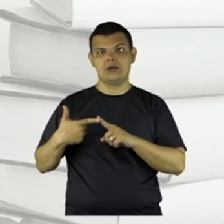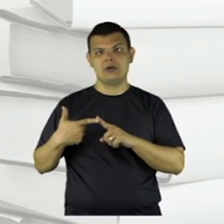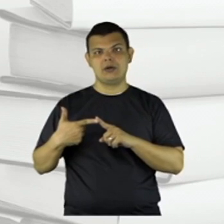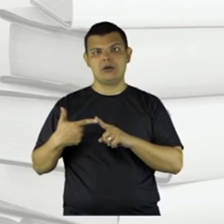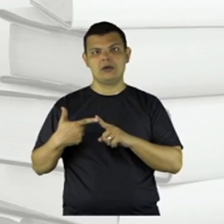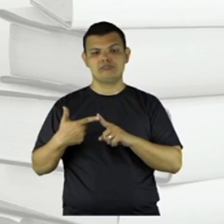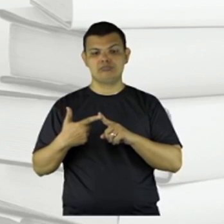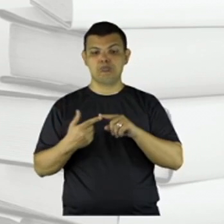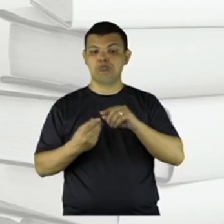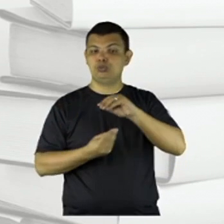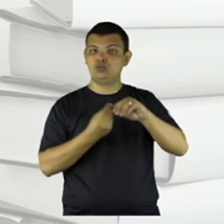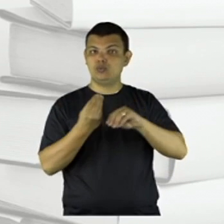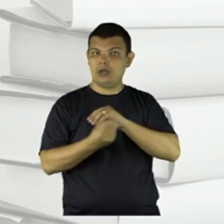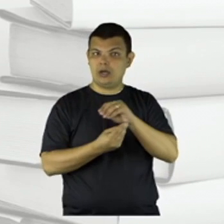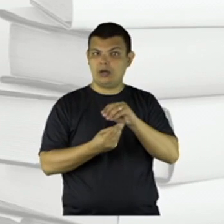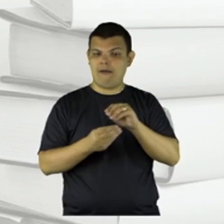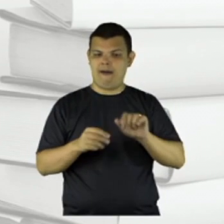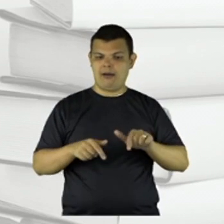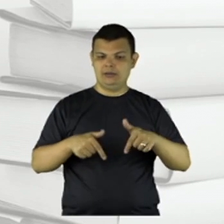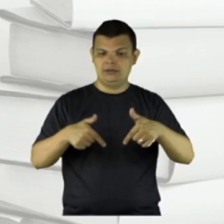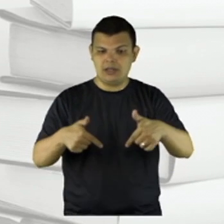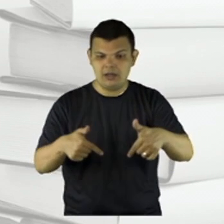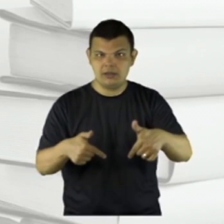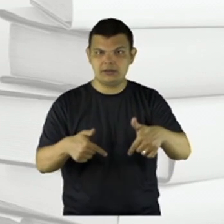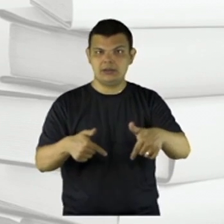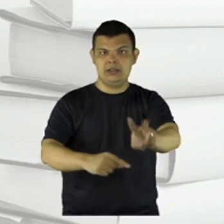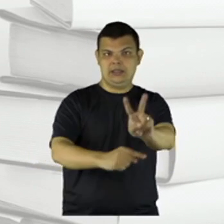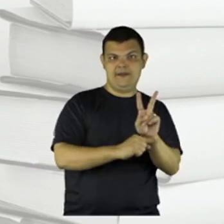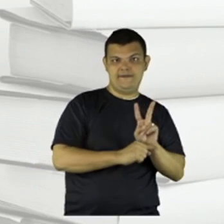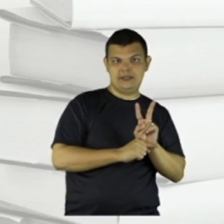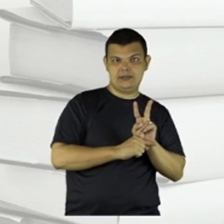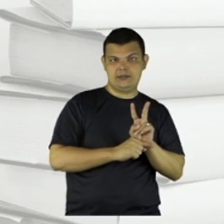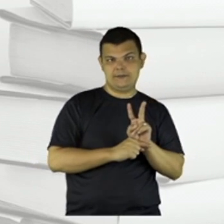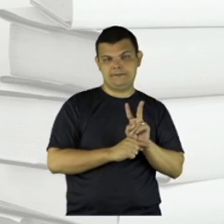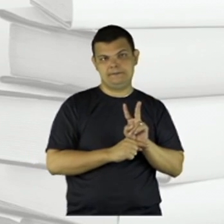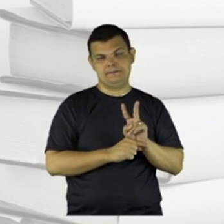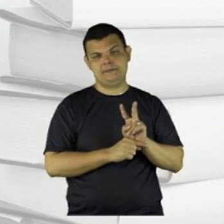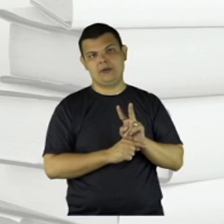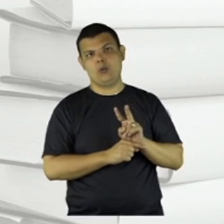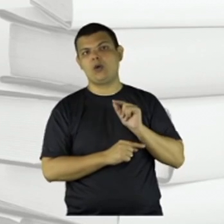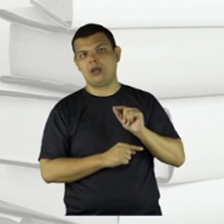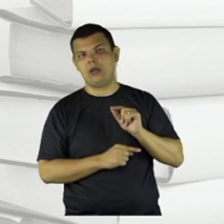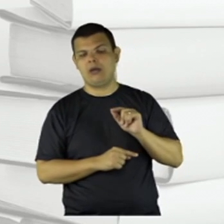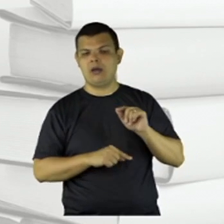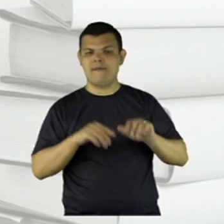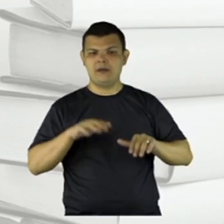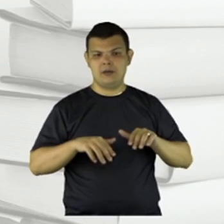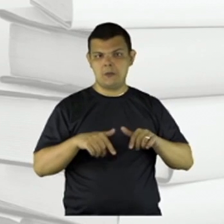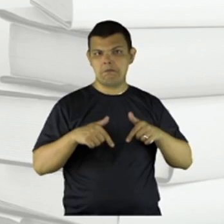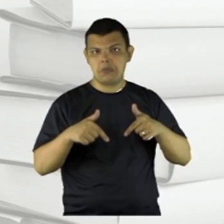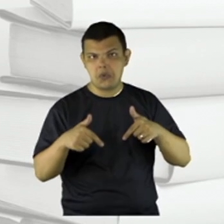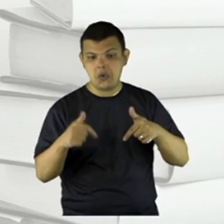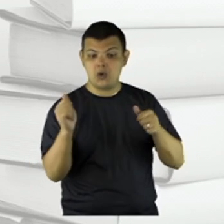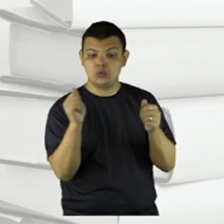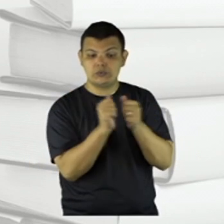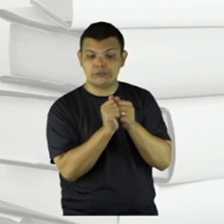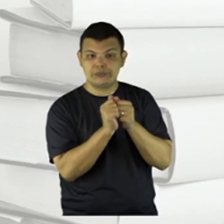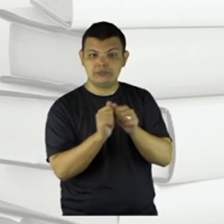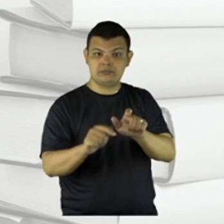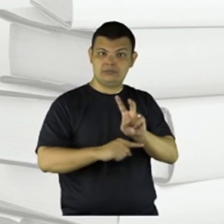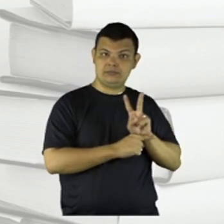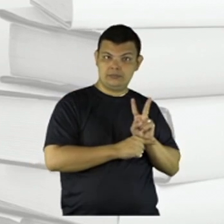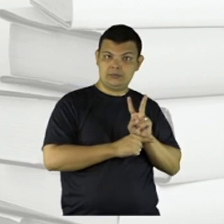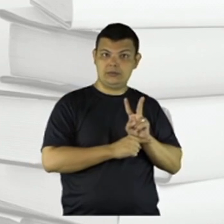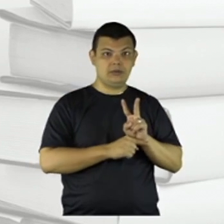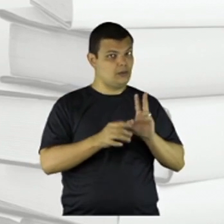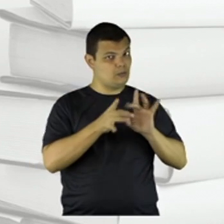Fusão, ataque e defesa, certo? É onde os momentos de você atacar e de você defender acontecem